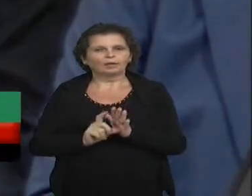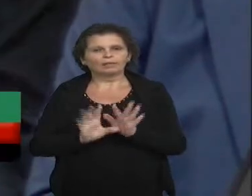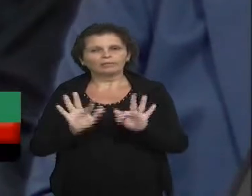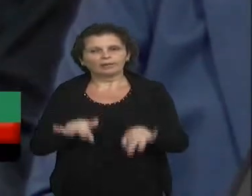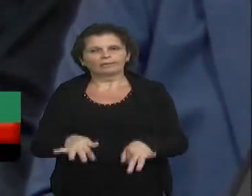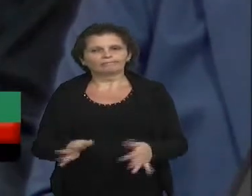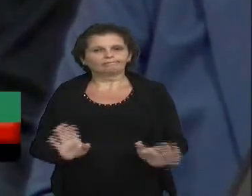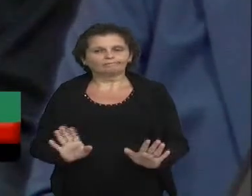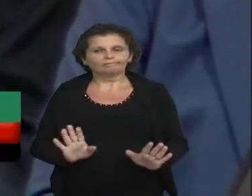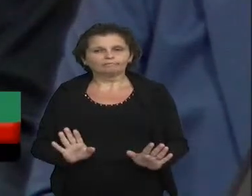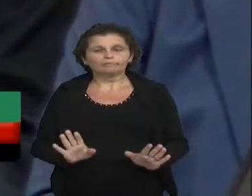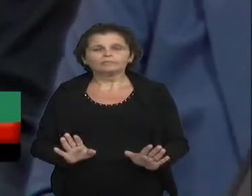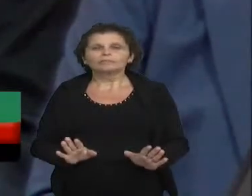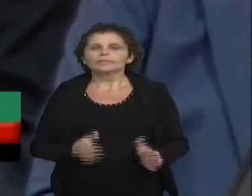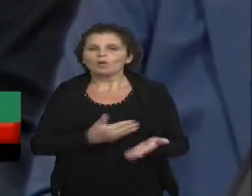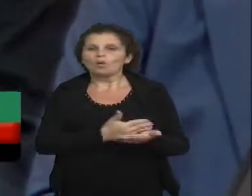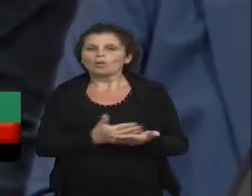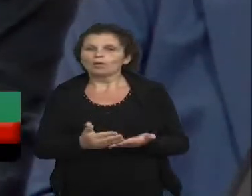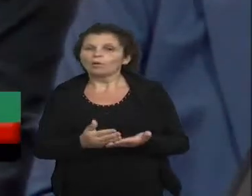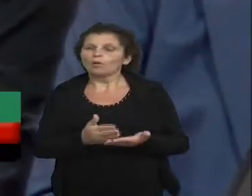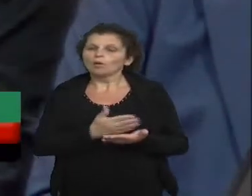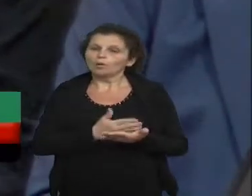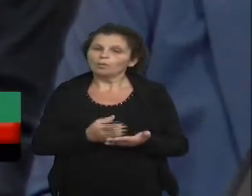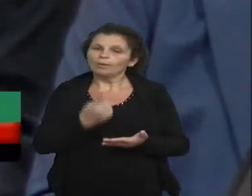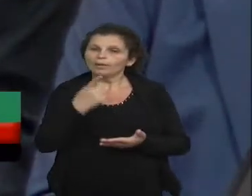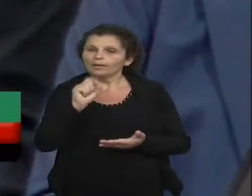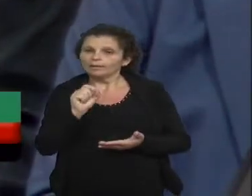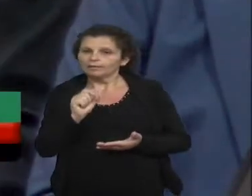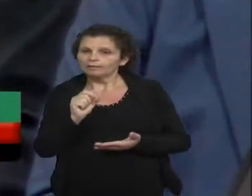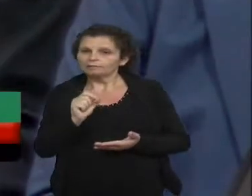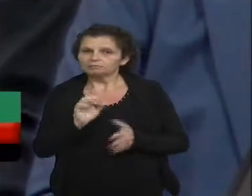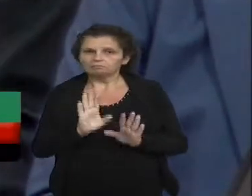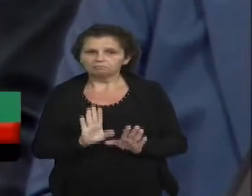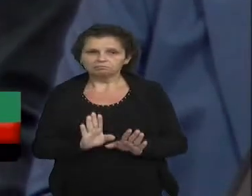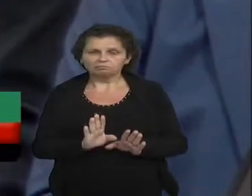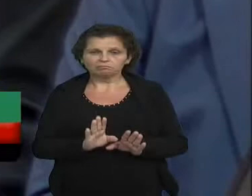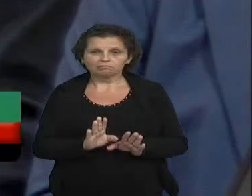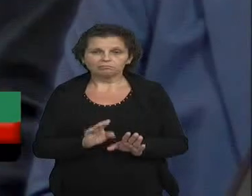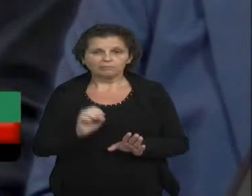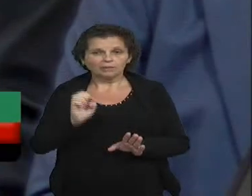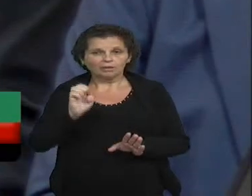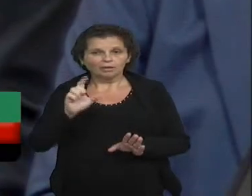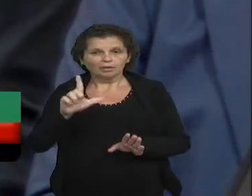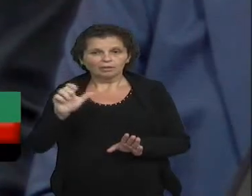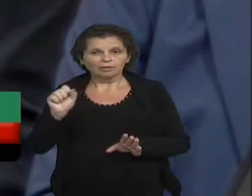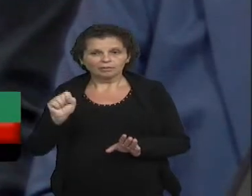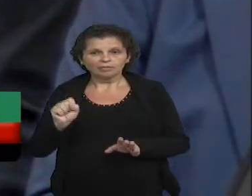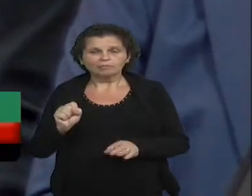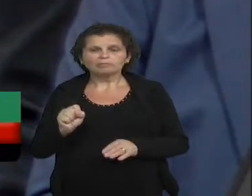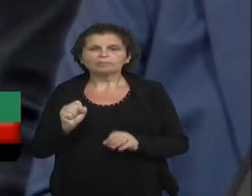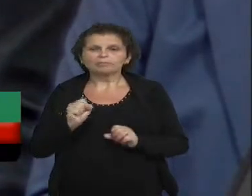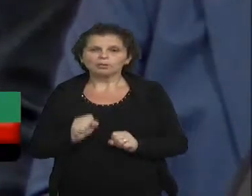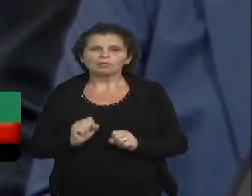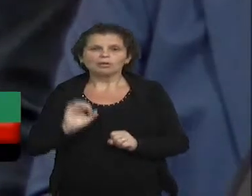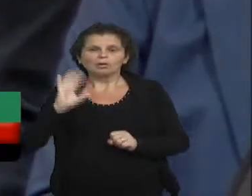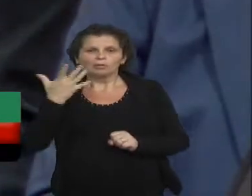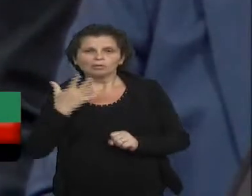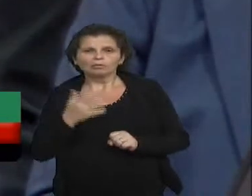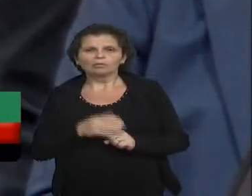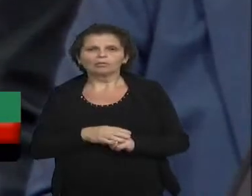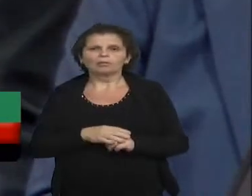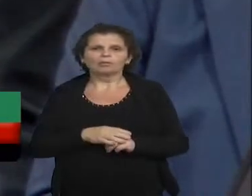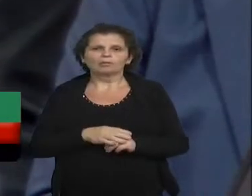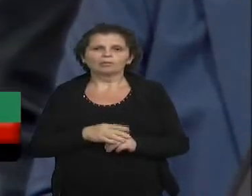ela vai terminar. Nós estamos falando o início dela às 10, mas isso, vereadora Elza, pode acontecer de a sessão estar